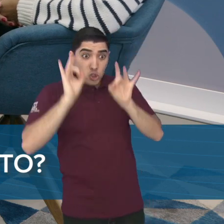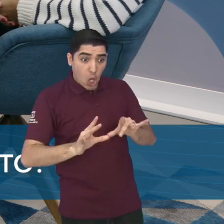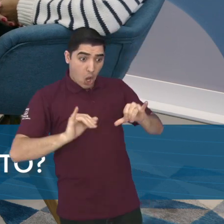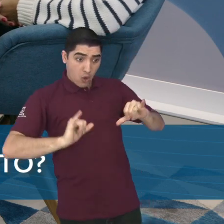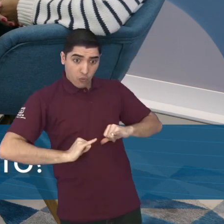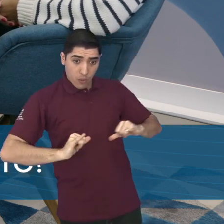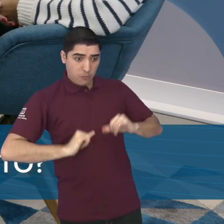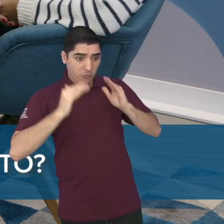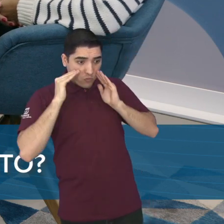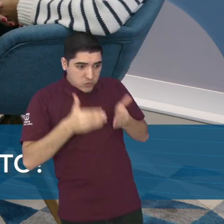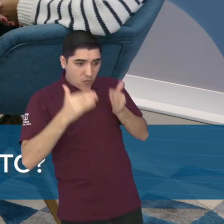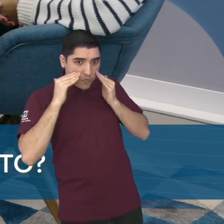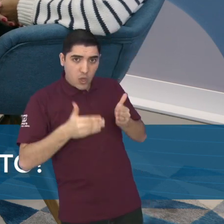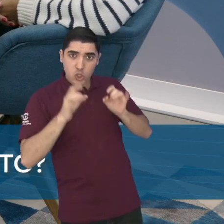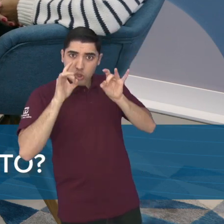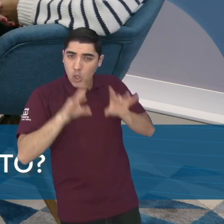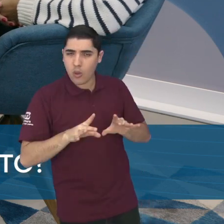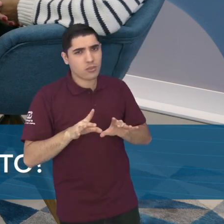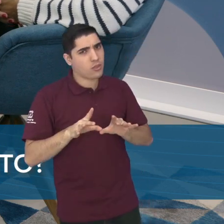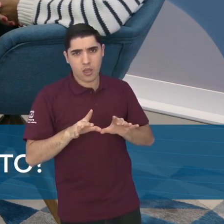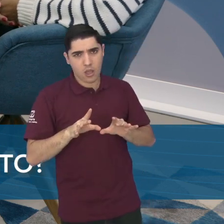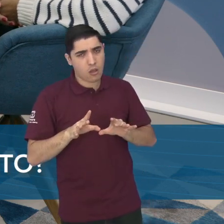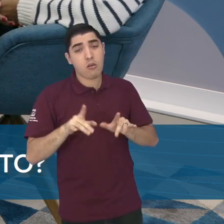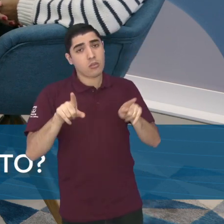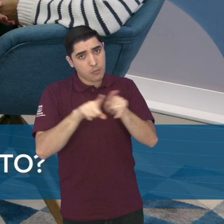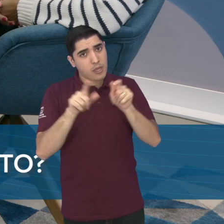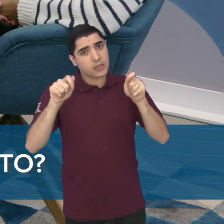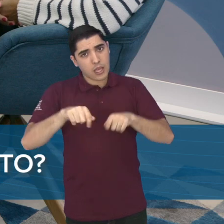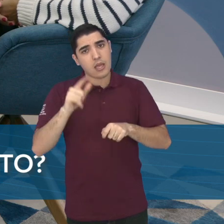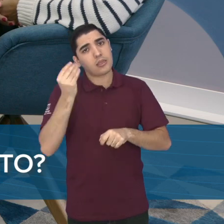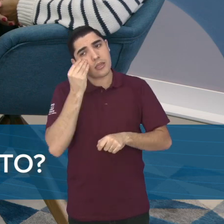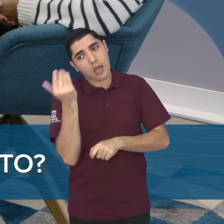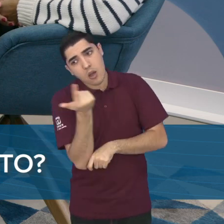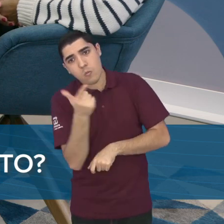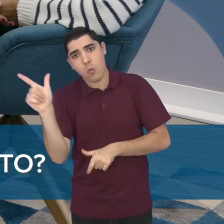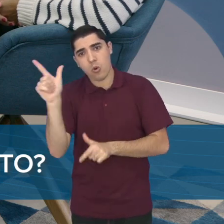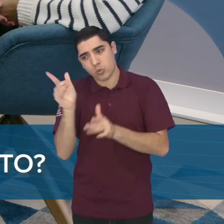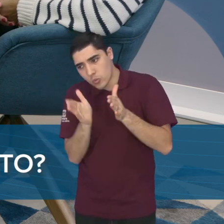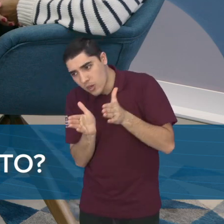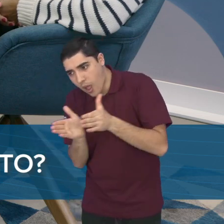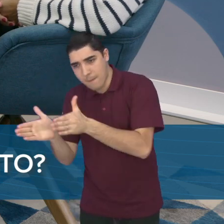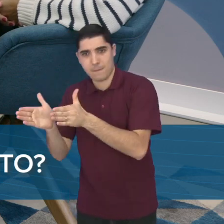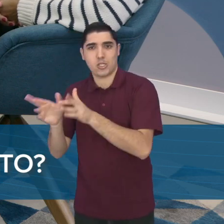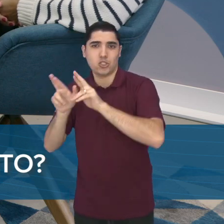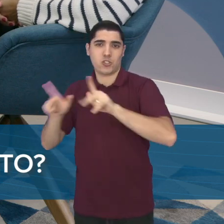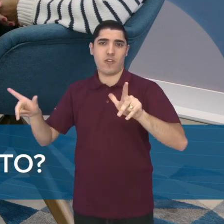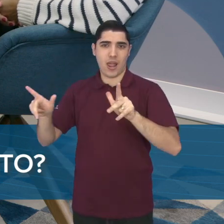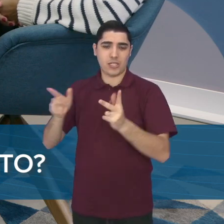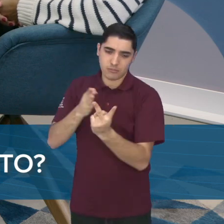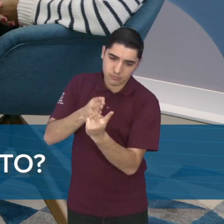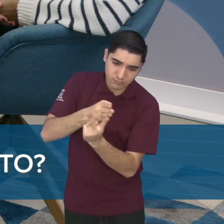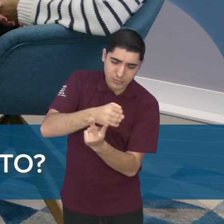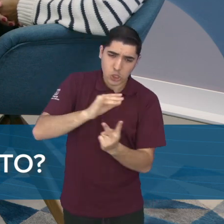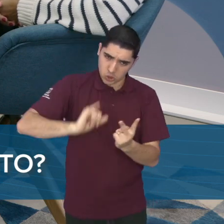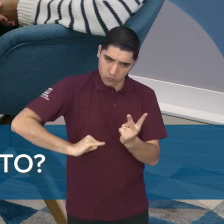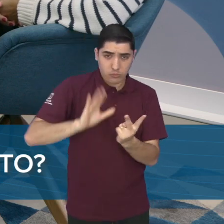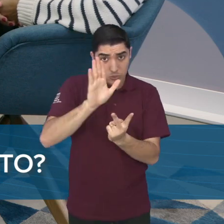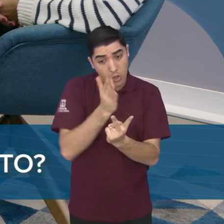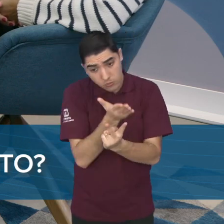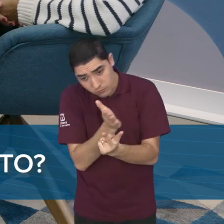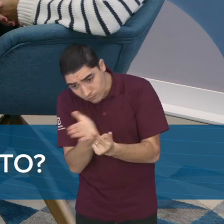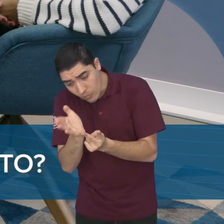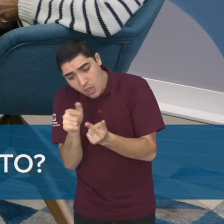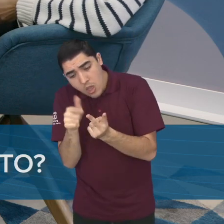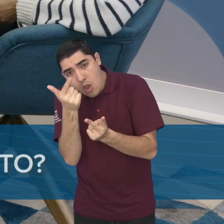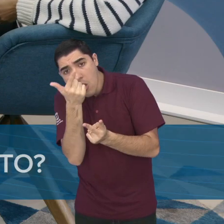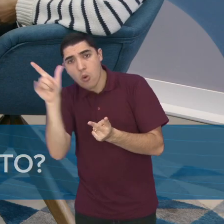Você pode ir por um caminho oposto, ele vai ser inevitável, você vai ter essa experiência, mas você pode ir por um caminho distinto.